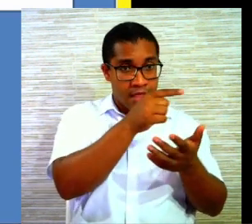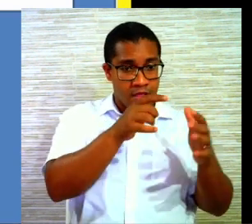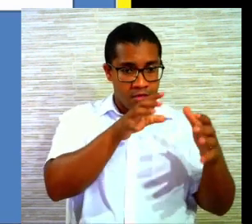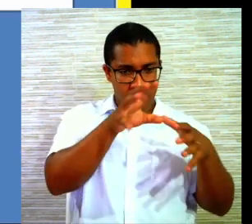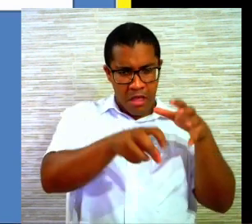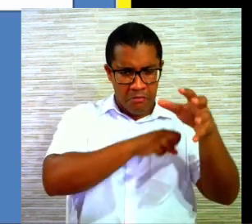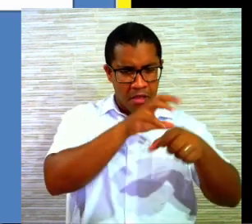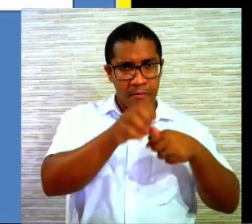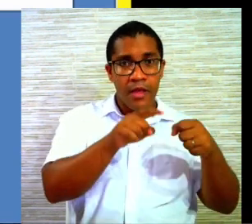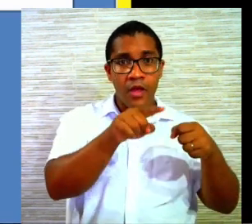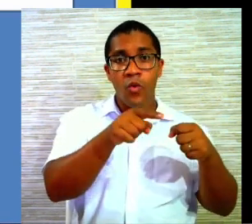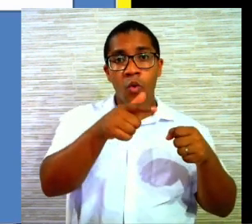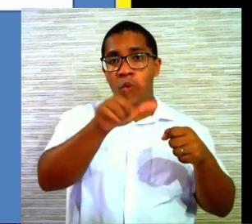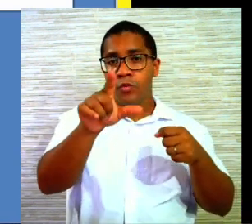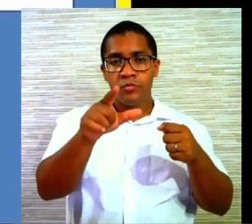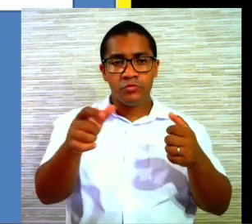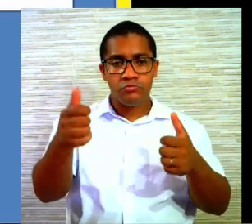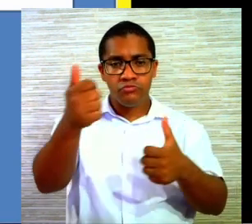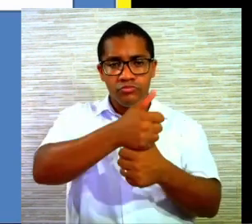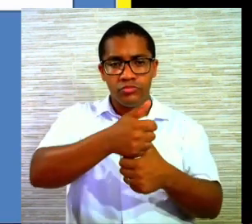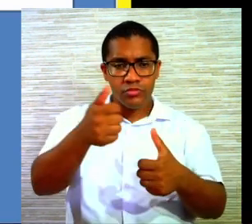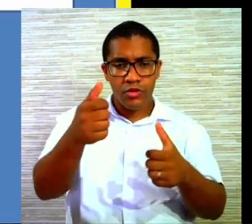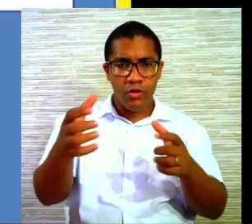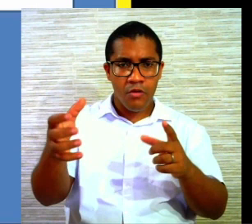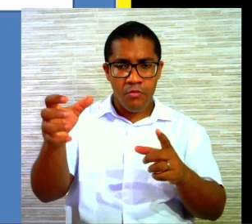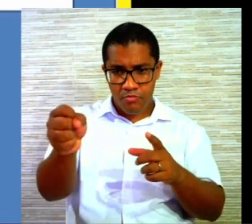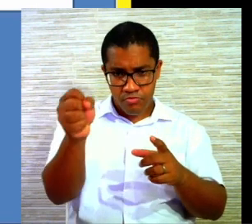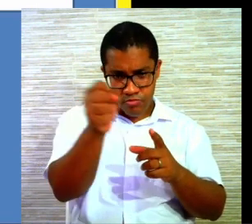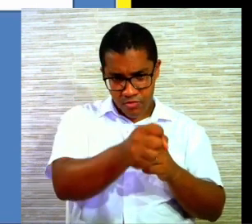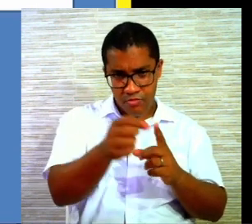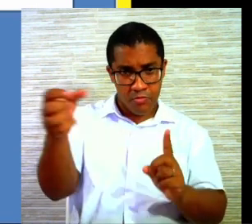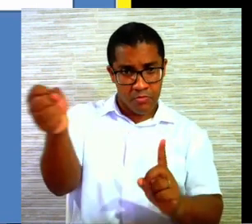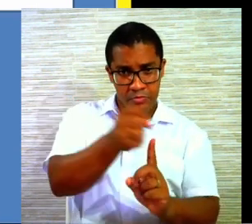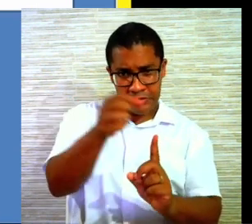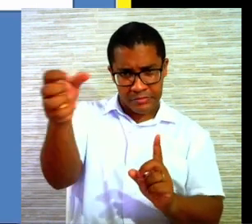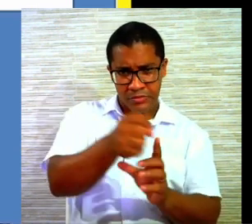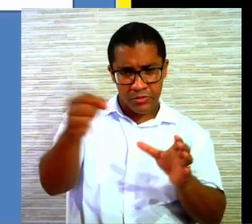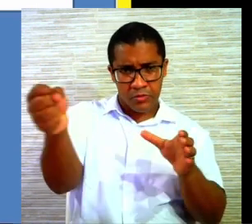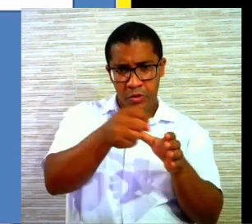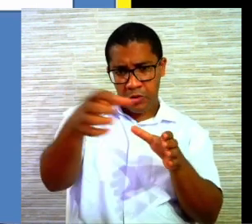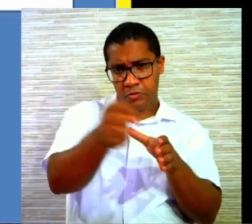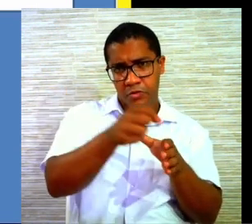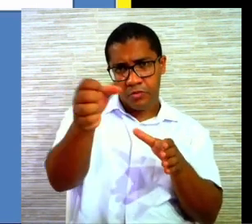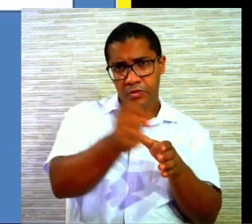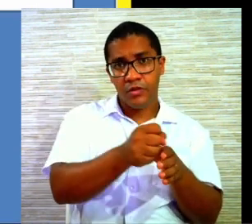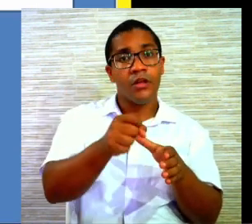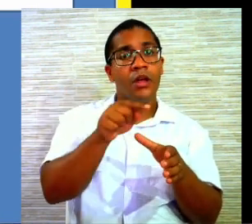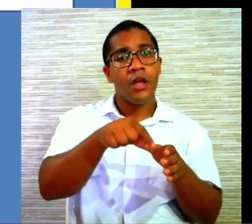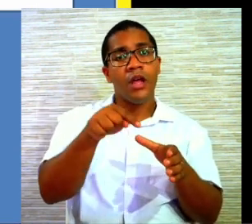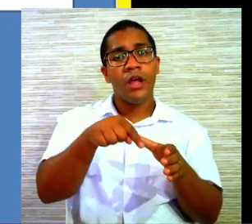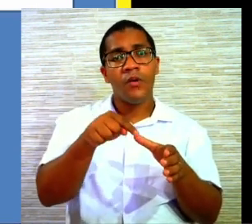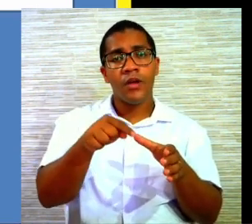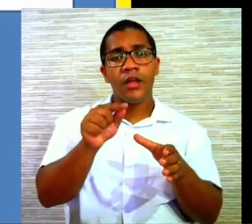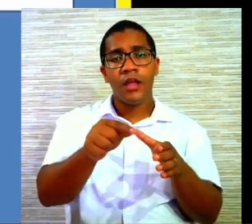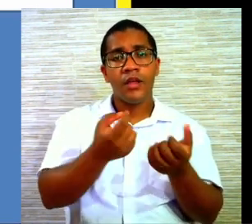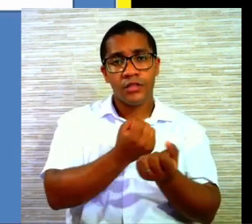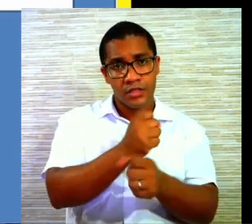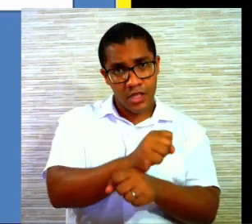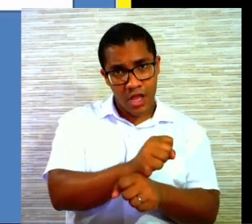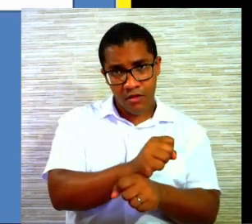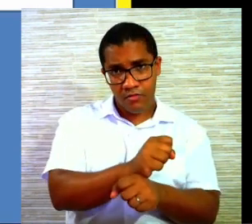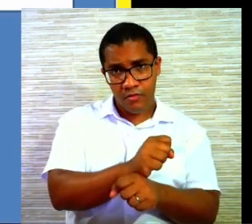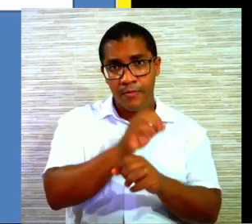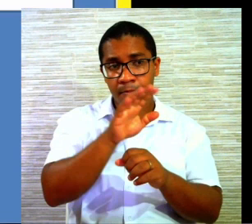reintroduzidos dentro desta lógica, não é isso, exploratória. Aí na Idade Média, como era a